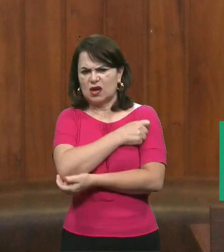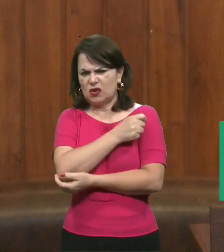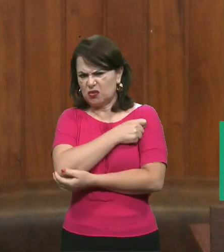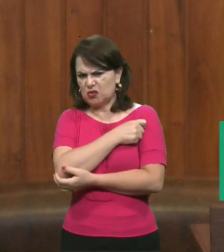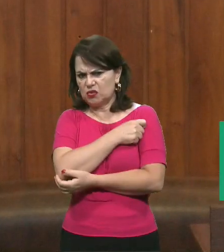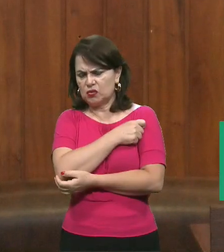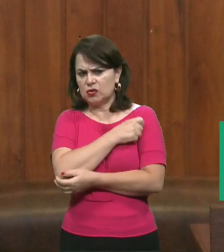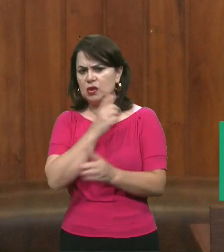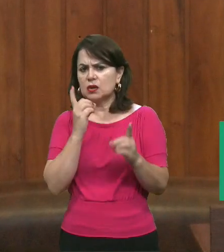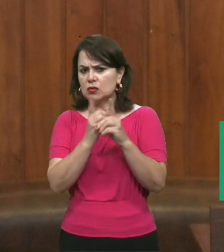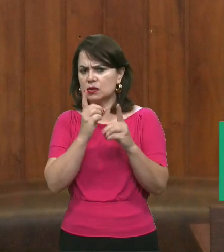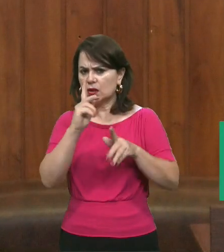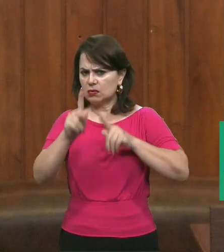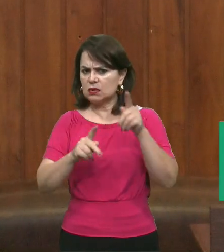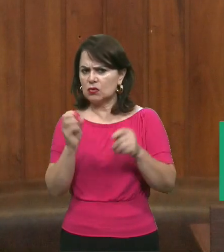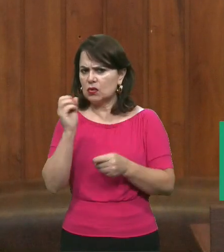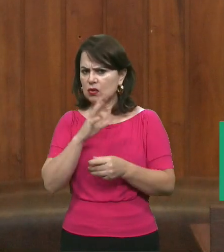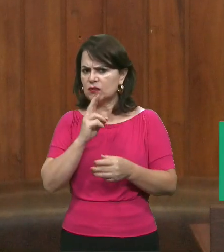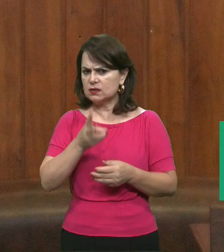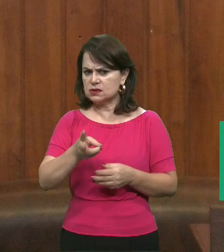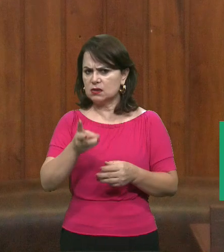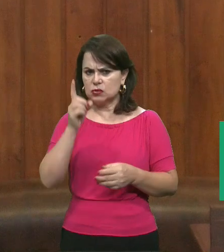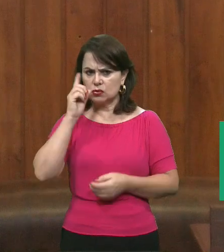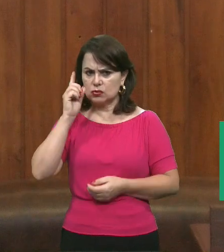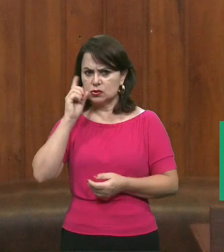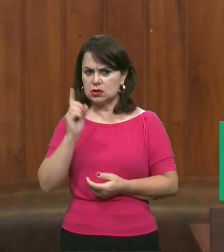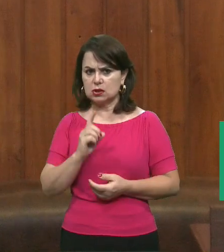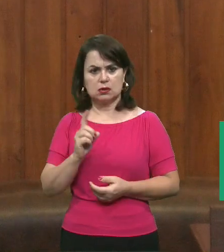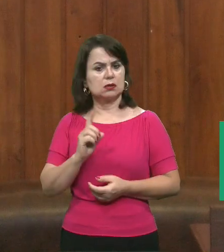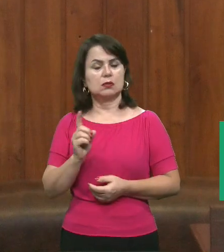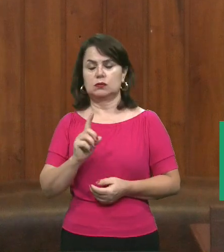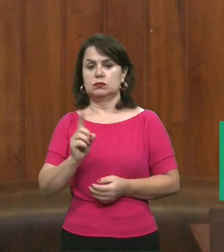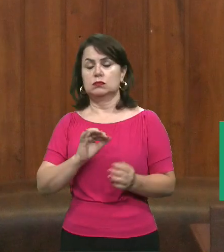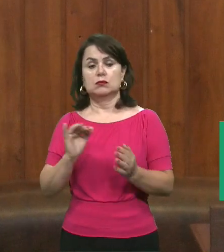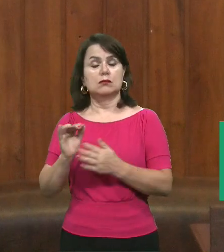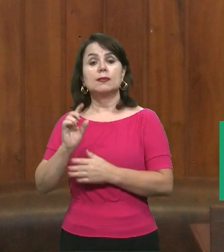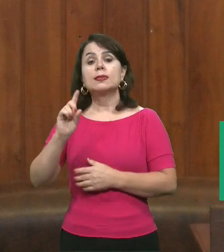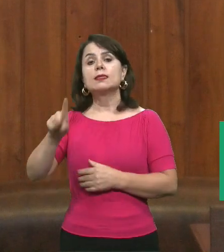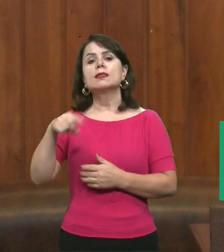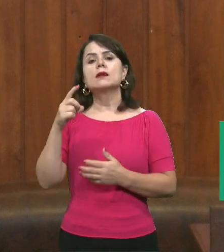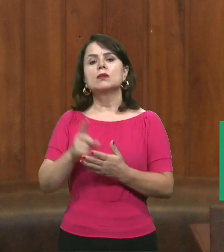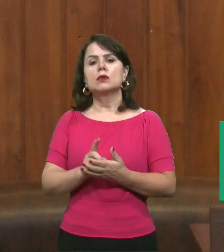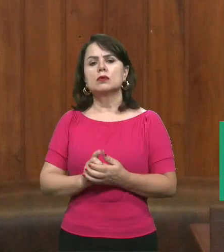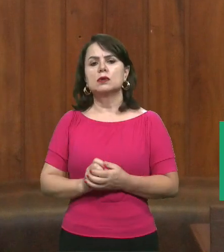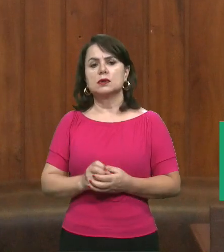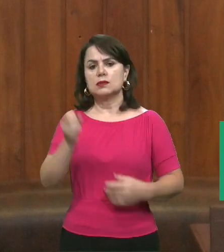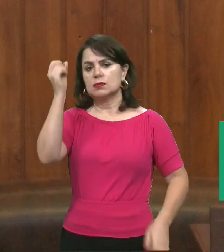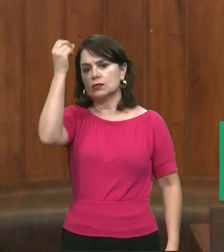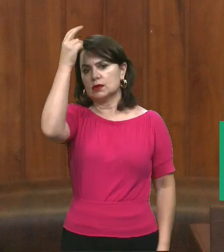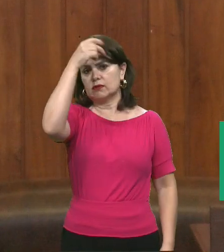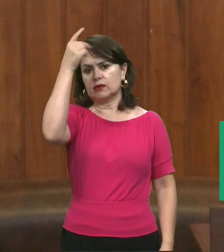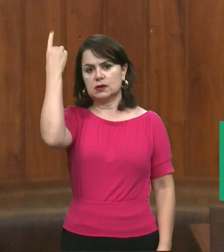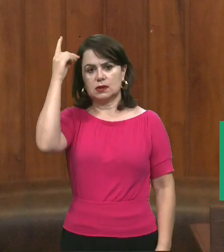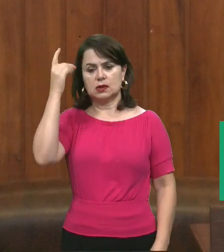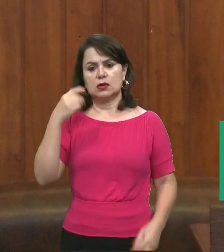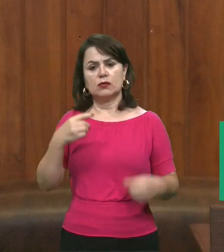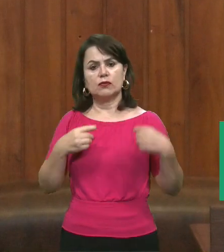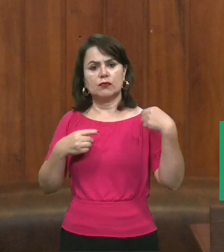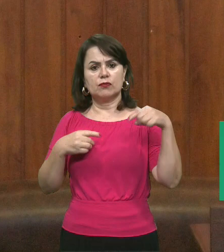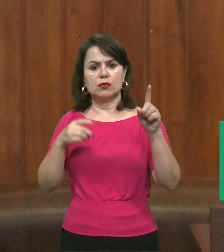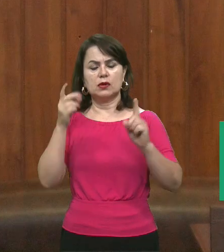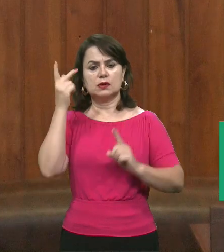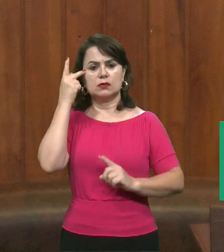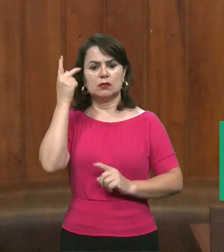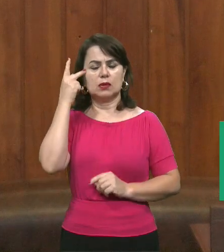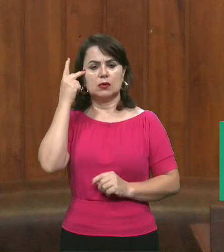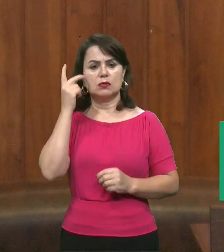uma safadeza. Depois ele veio com uma farsa da premiação. Ele foi em São Paulo, lá é assim, se você for na